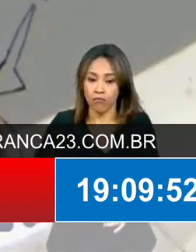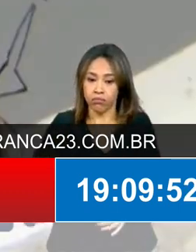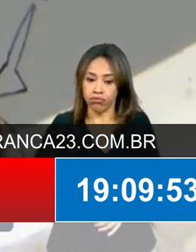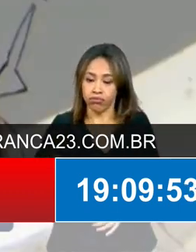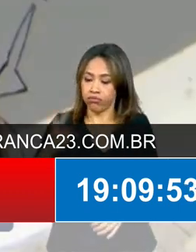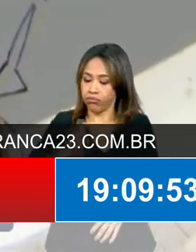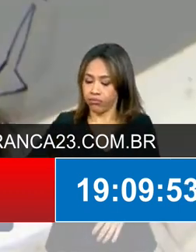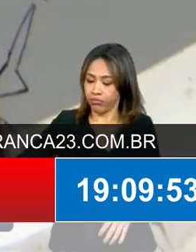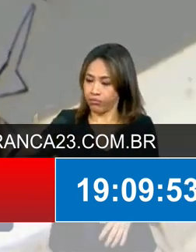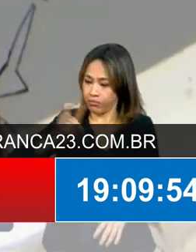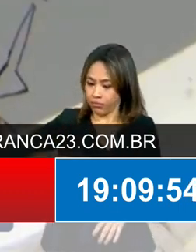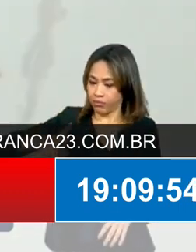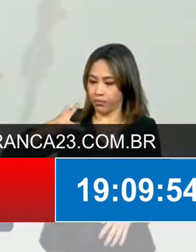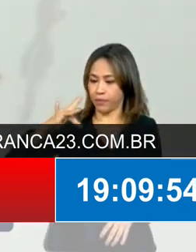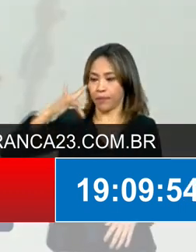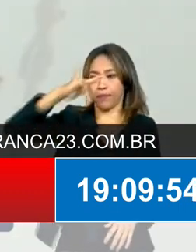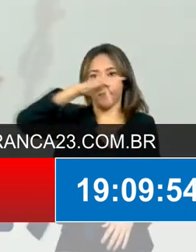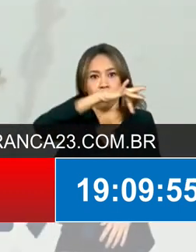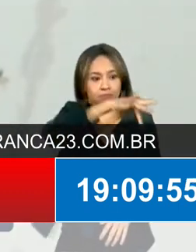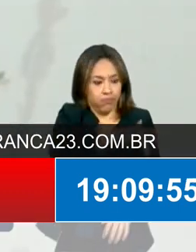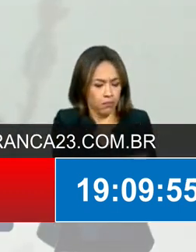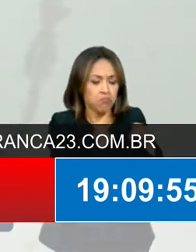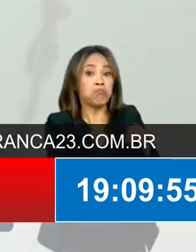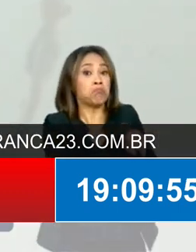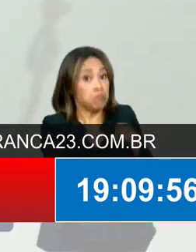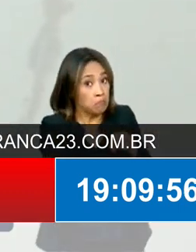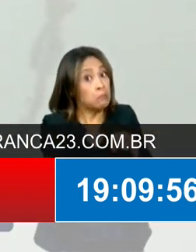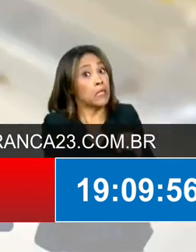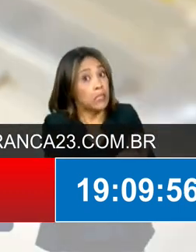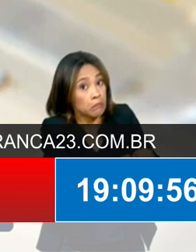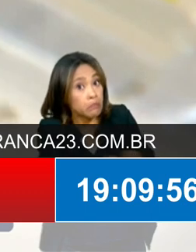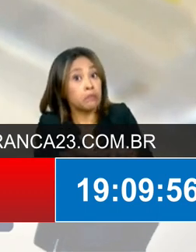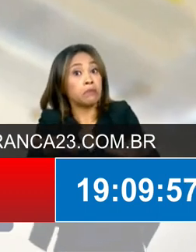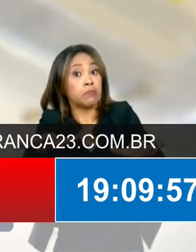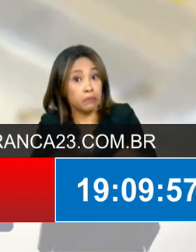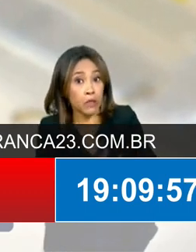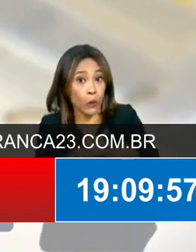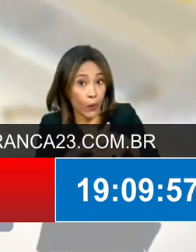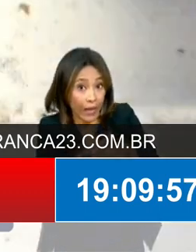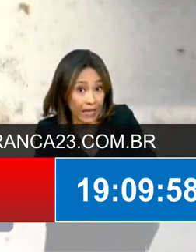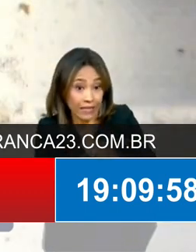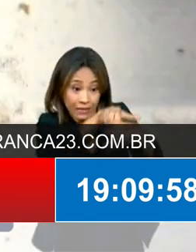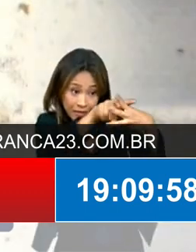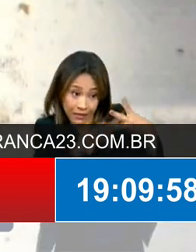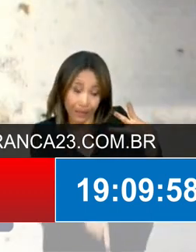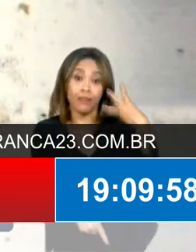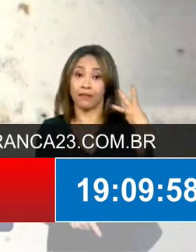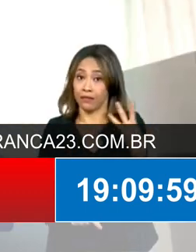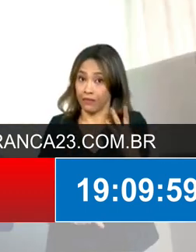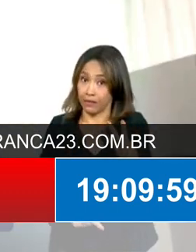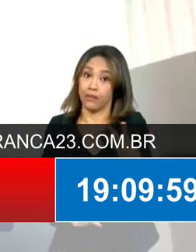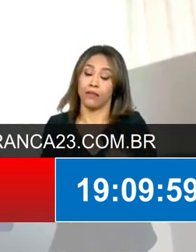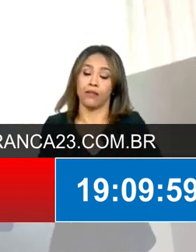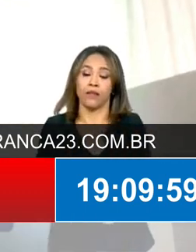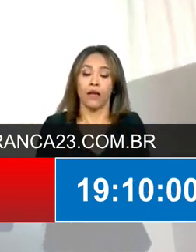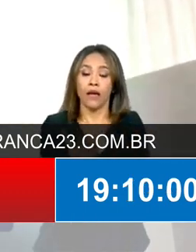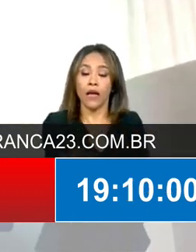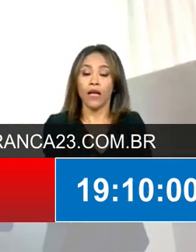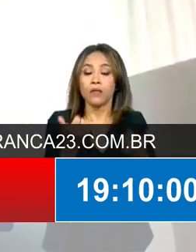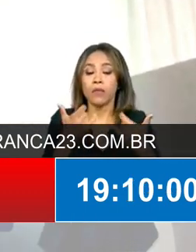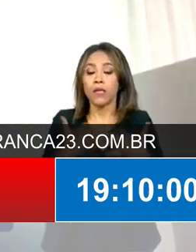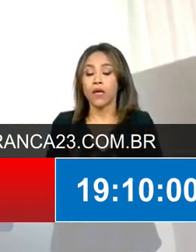virar o mosquito Aedes aegypti, responsável por transmitir dengue, chikungunya e zika vírus. Nós